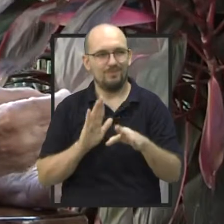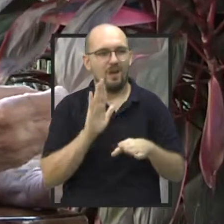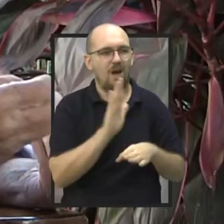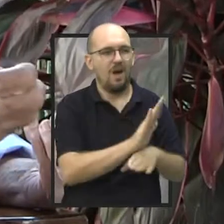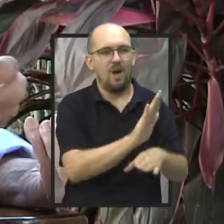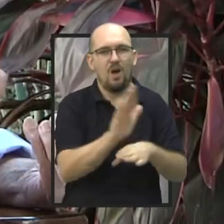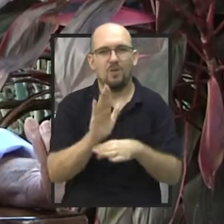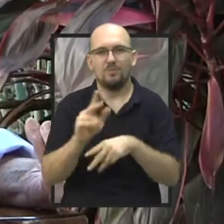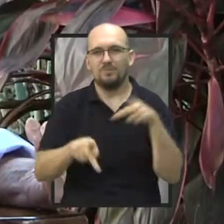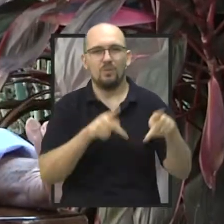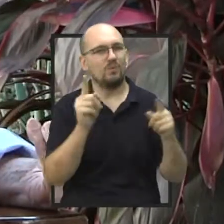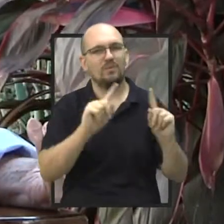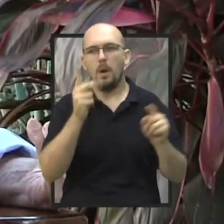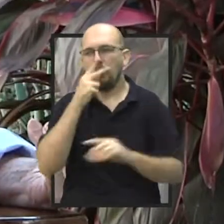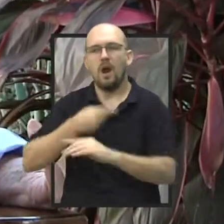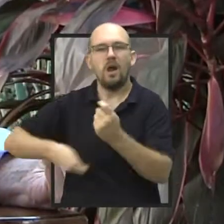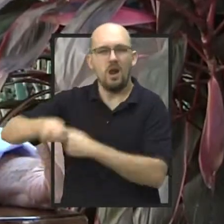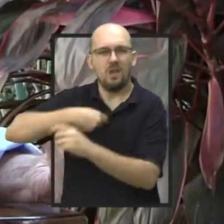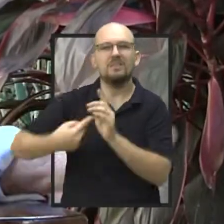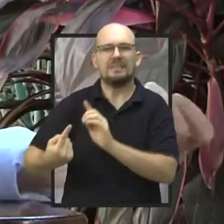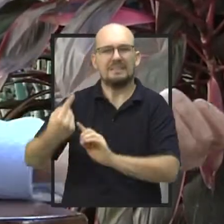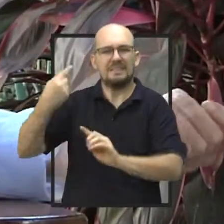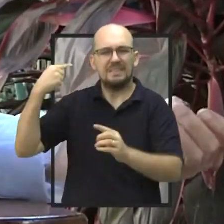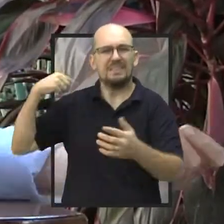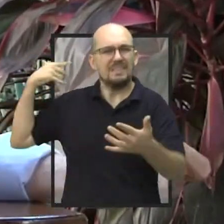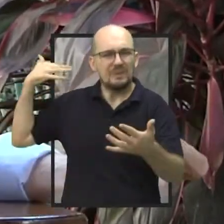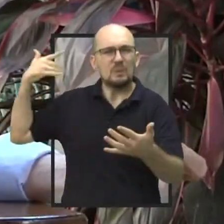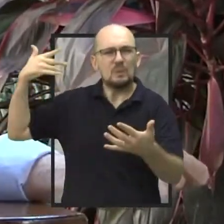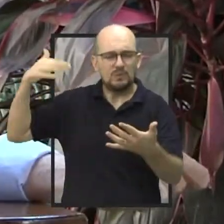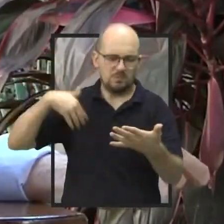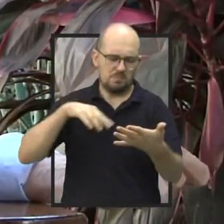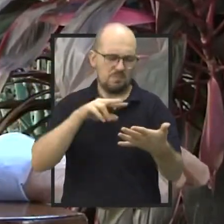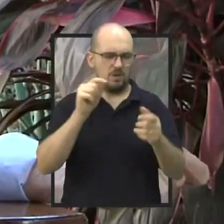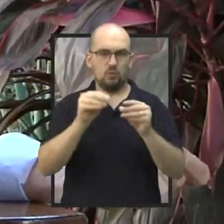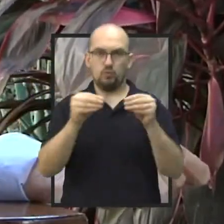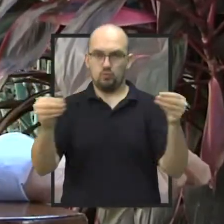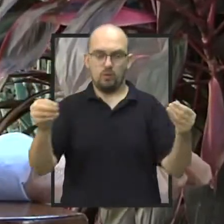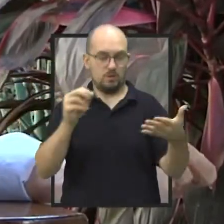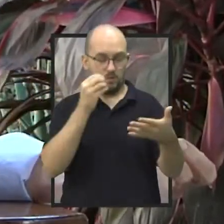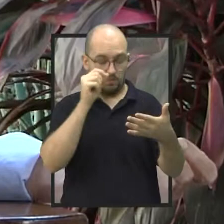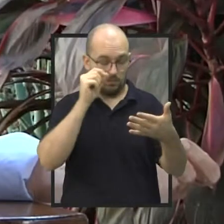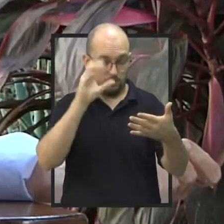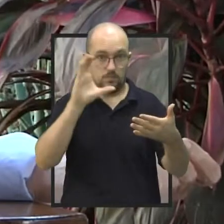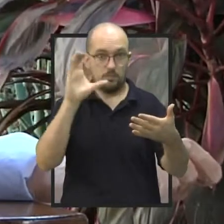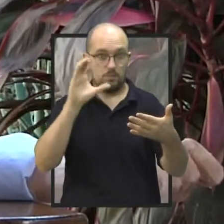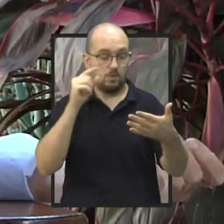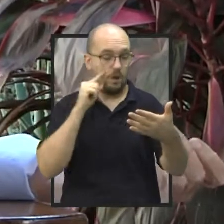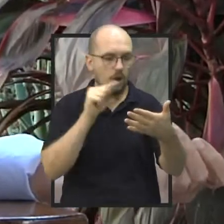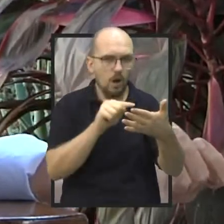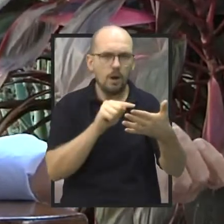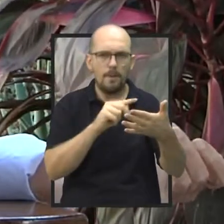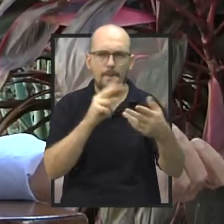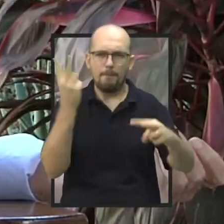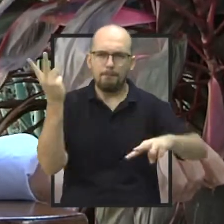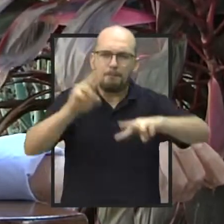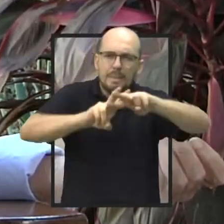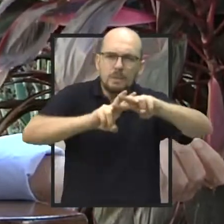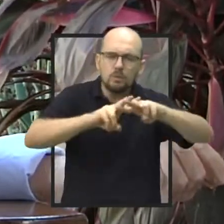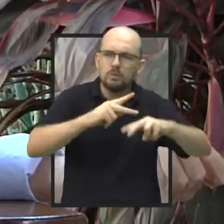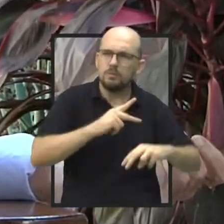do povo. Eu já tinha ouvido tanto, mas prender o presidente da Câmara, aquilo me